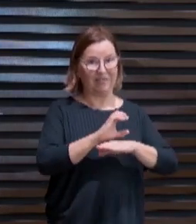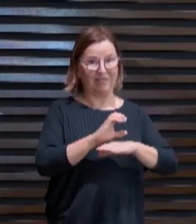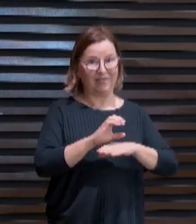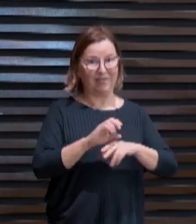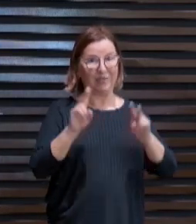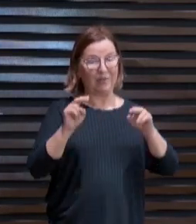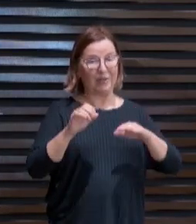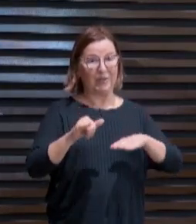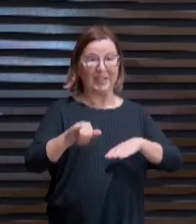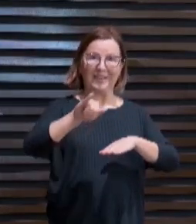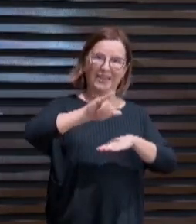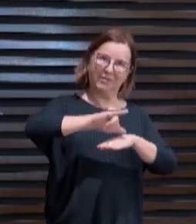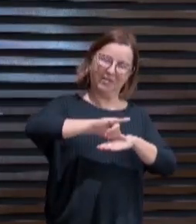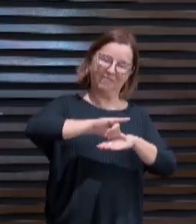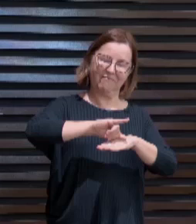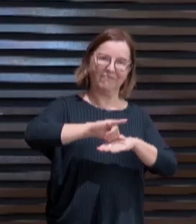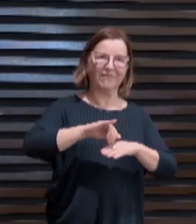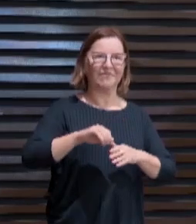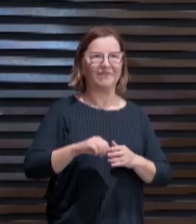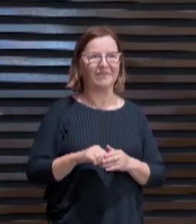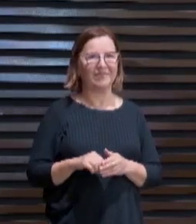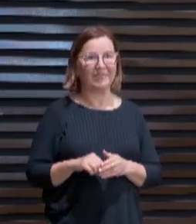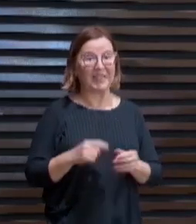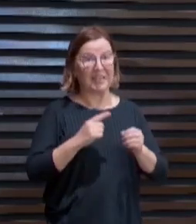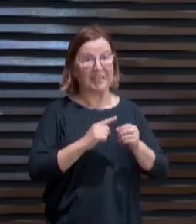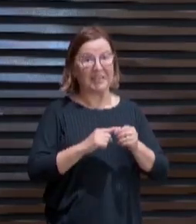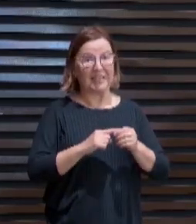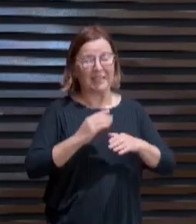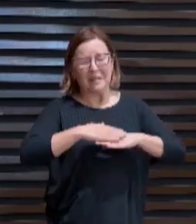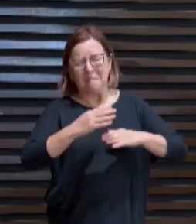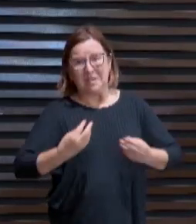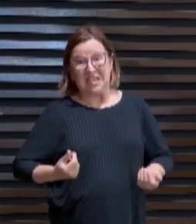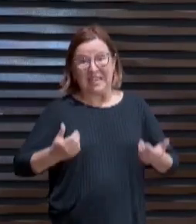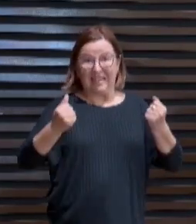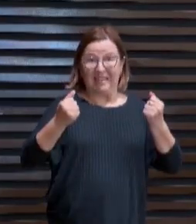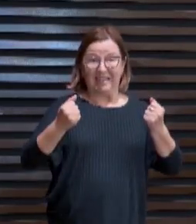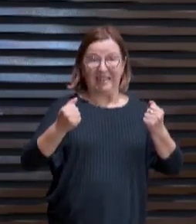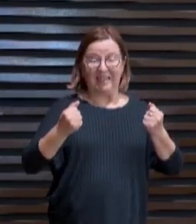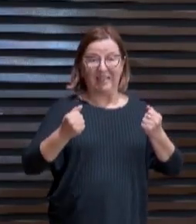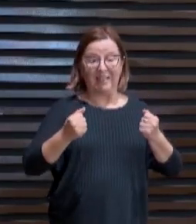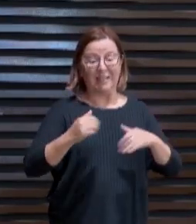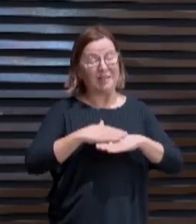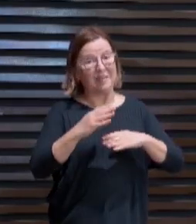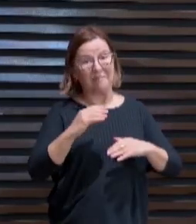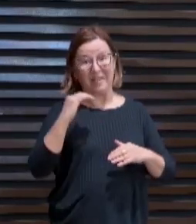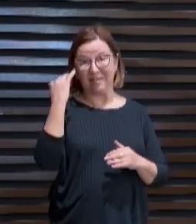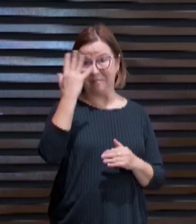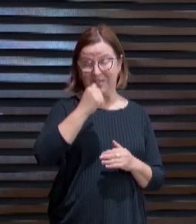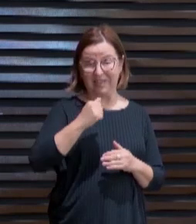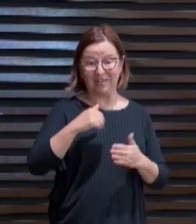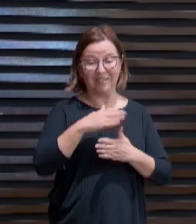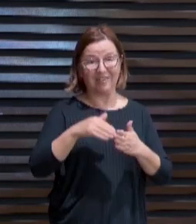Era a cidade certamente mais bonita, a cidade mais rica, a cidade mais bem cuidada de toda a Ásia